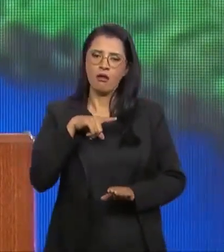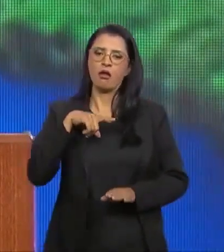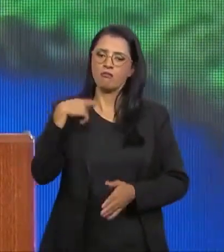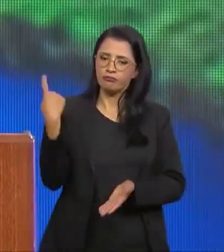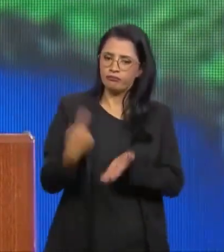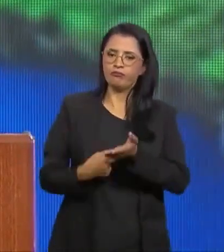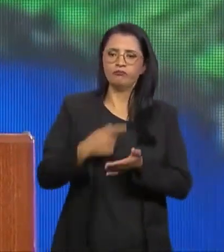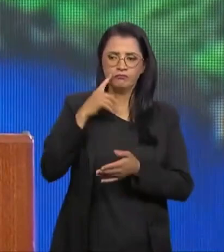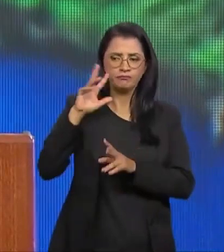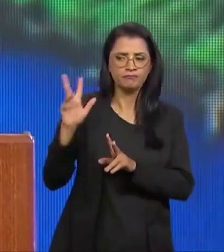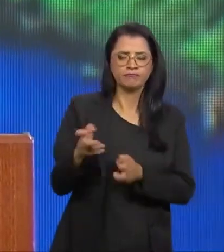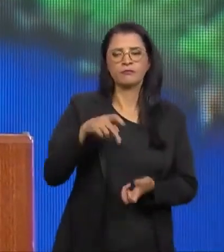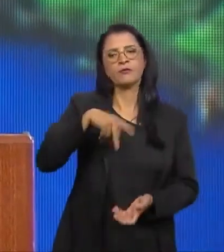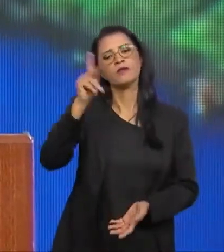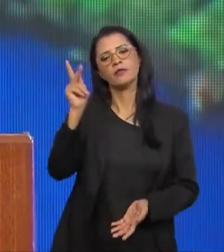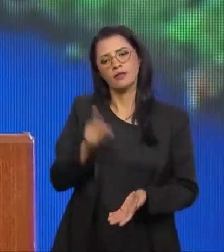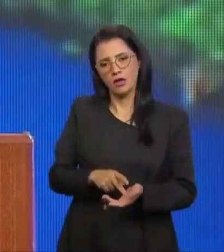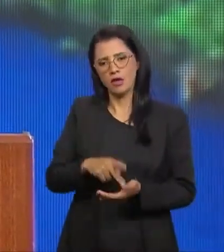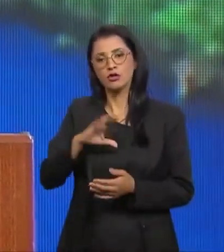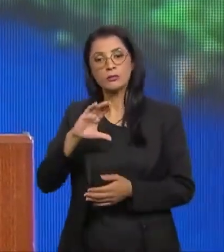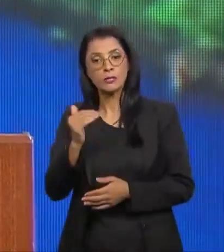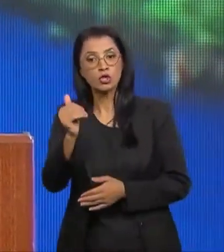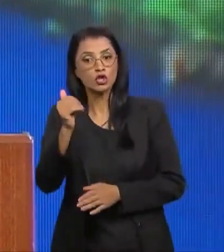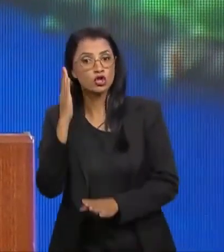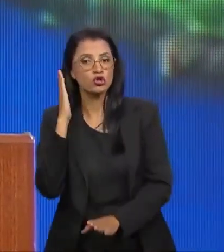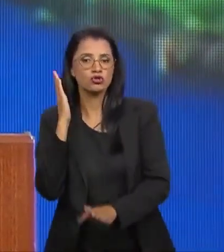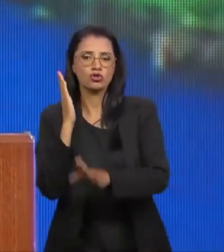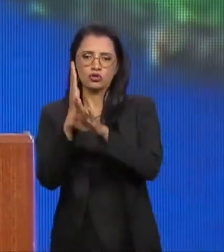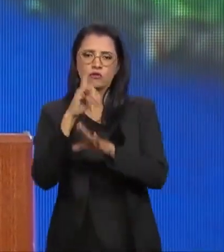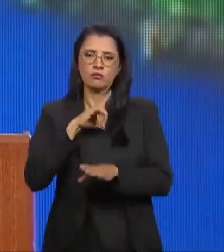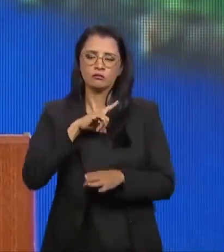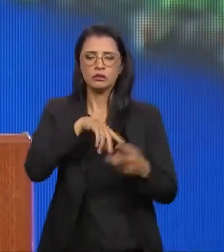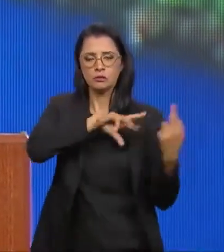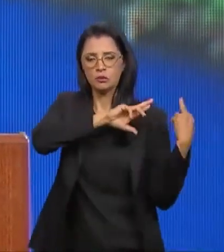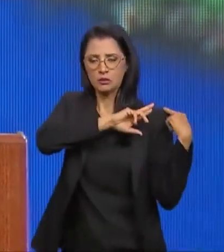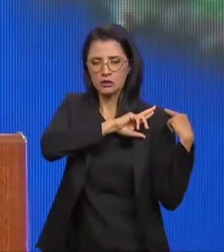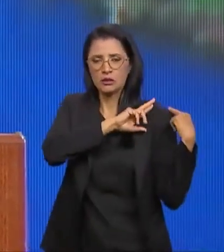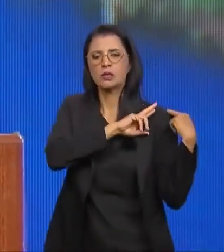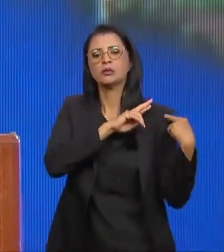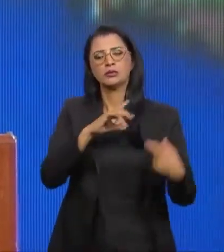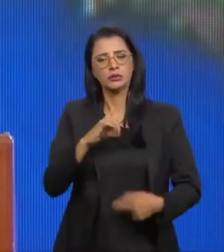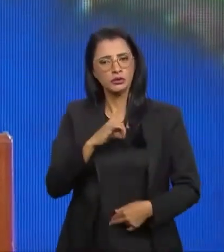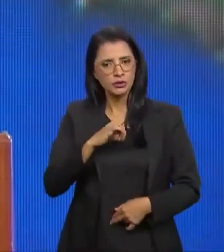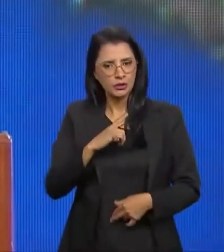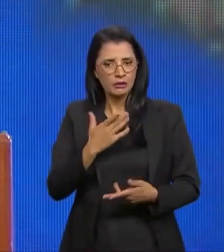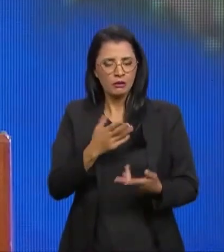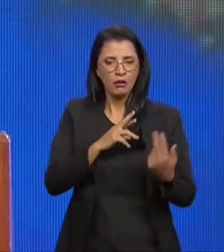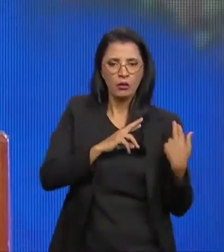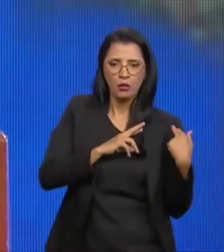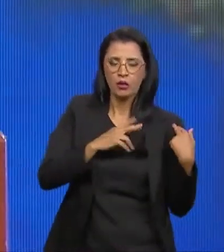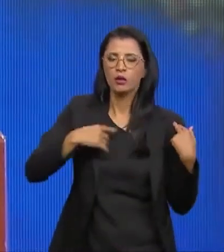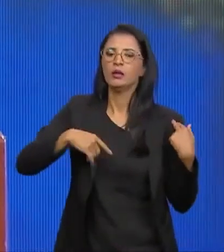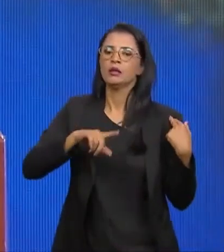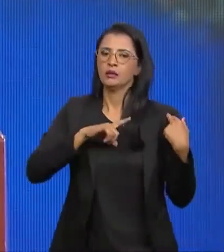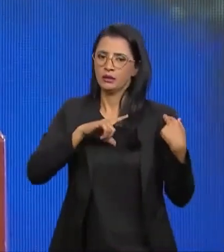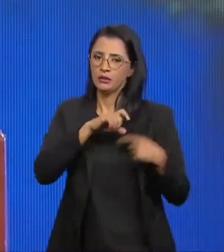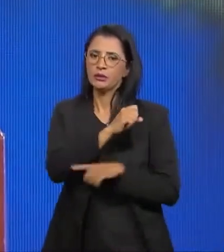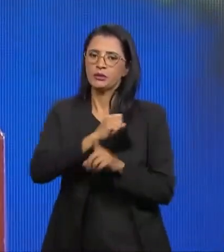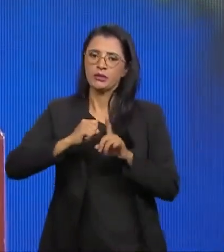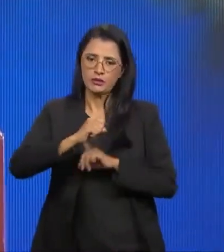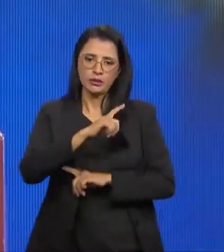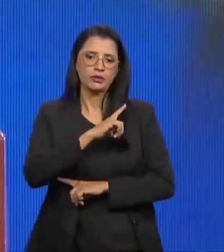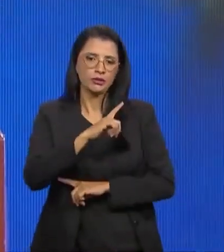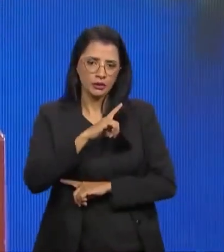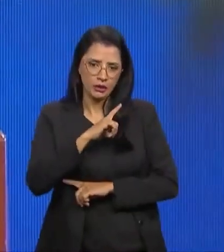constatação realista, até mesmo científica, da enorme responsabilidade que pesa sobre a